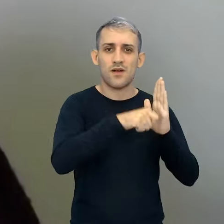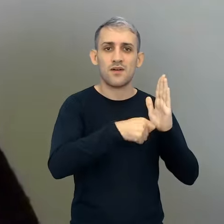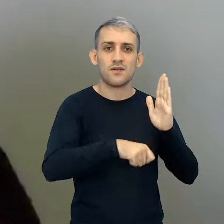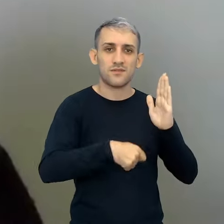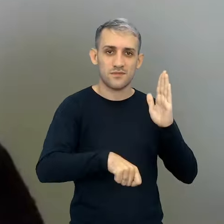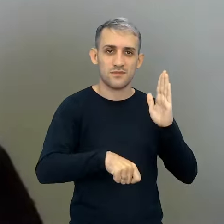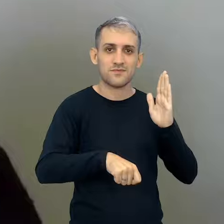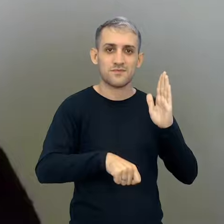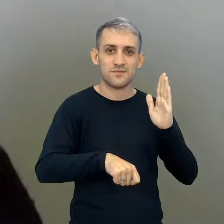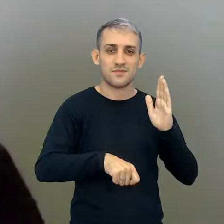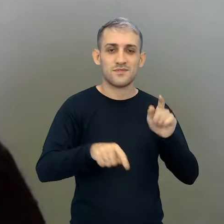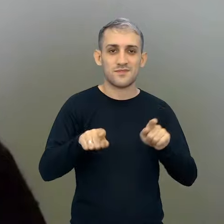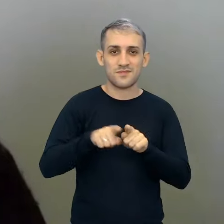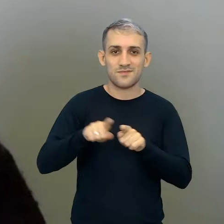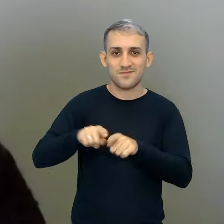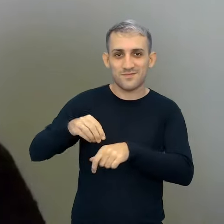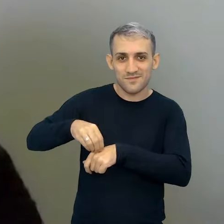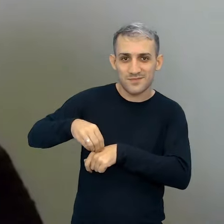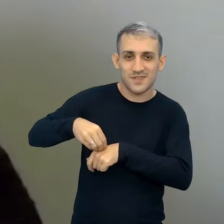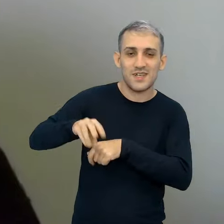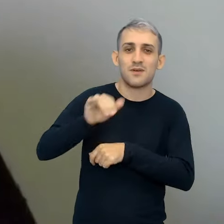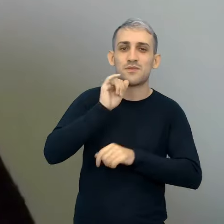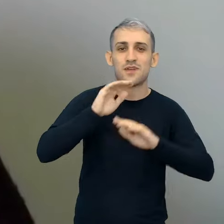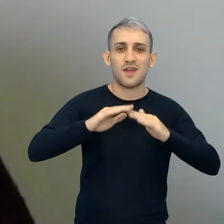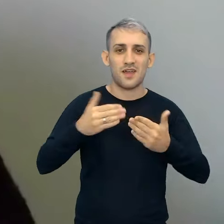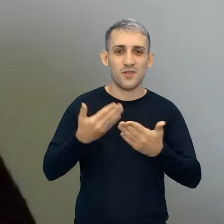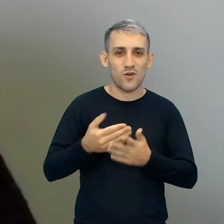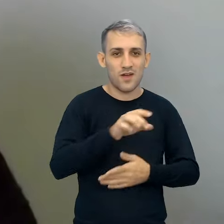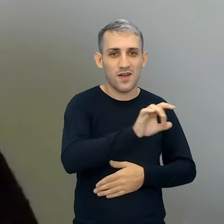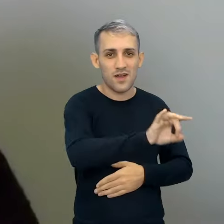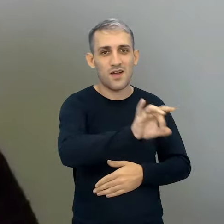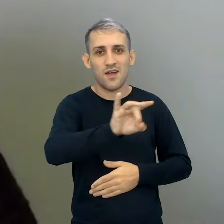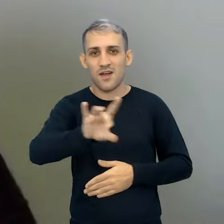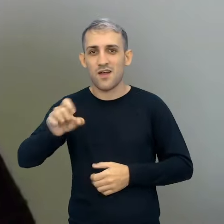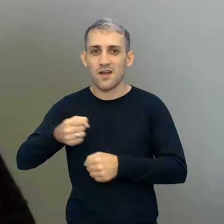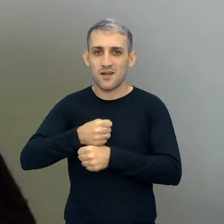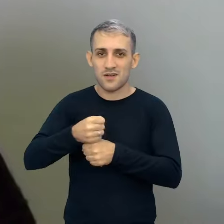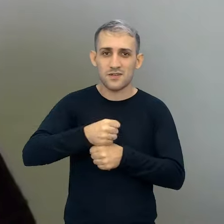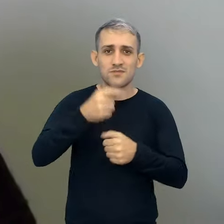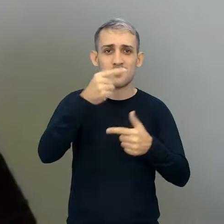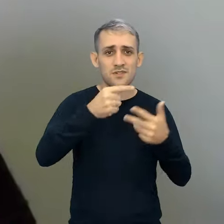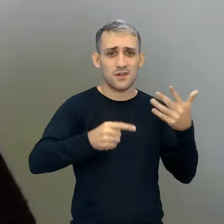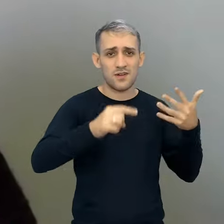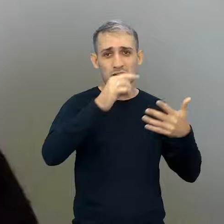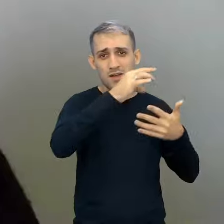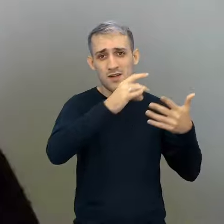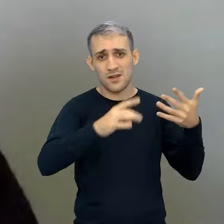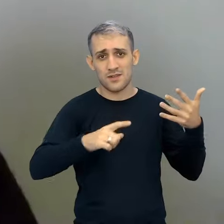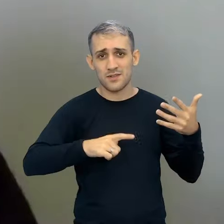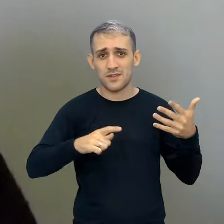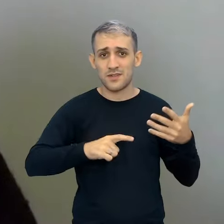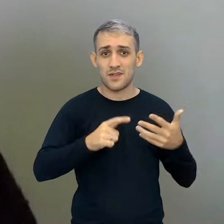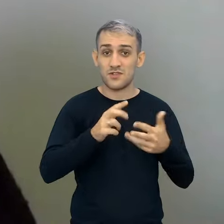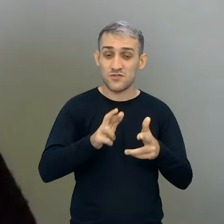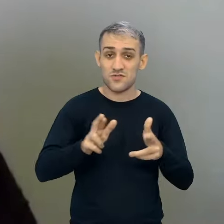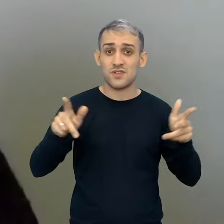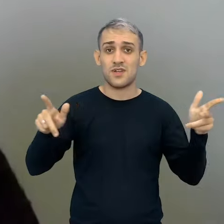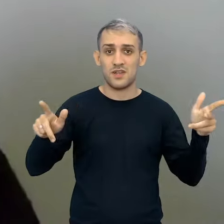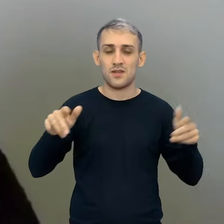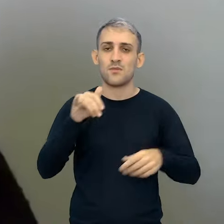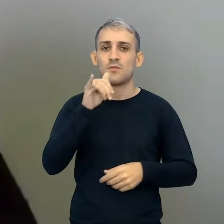apenas sugestões porque para cada escola para cada ano são situações e realidades diferentes então